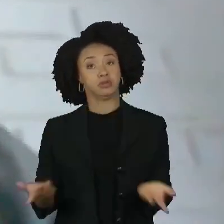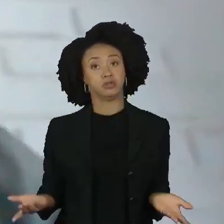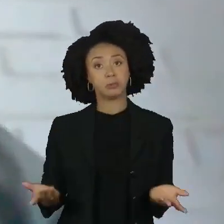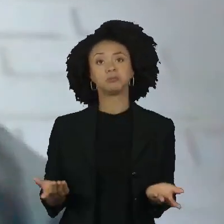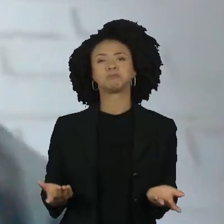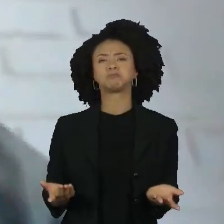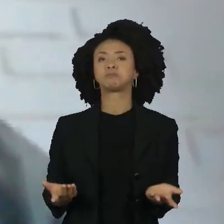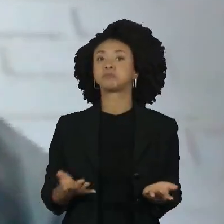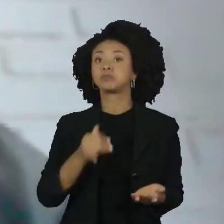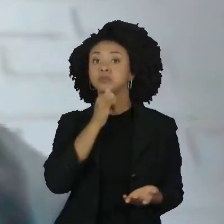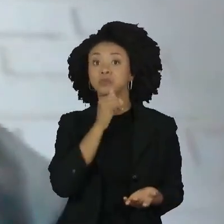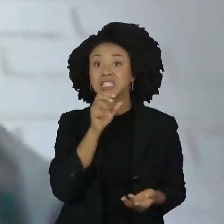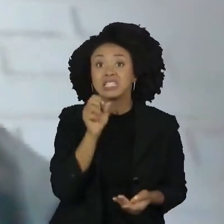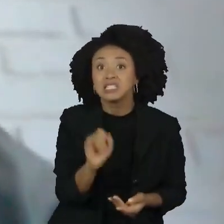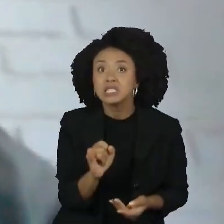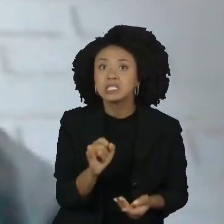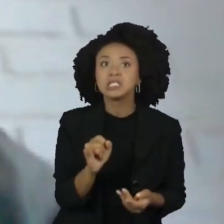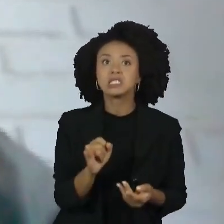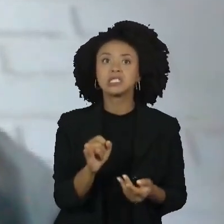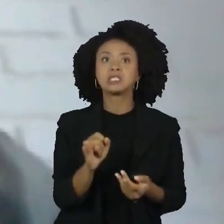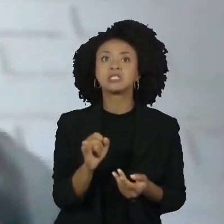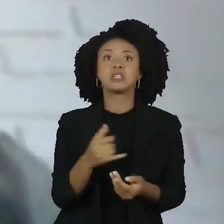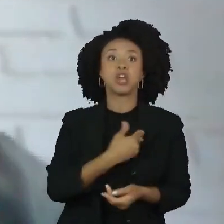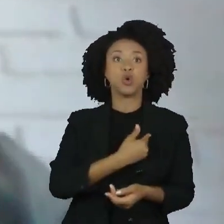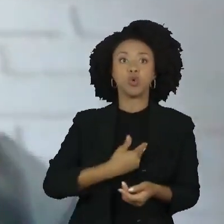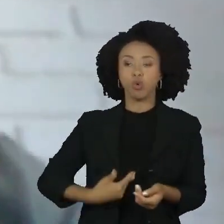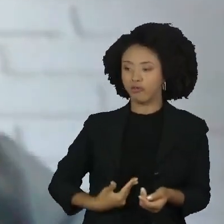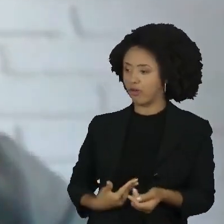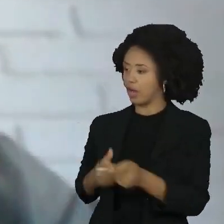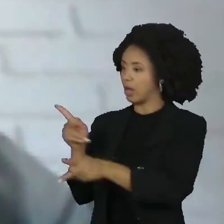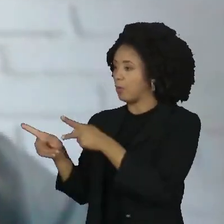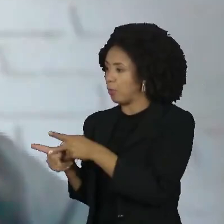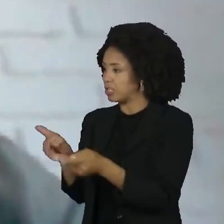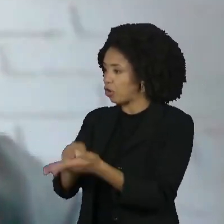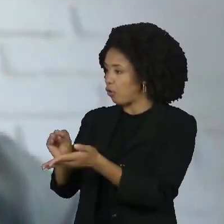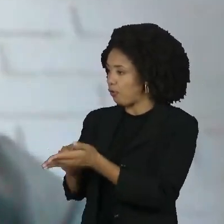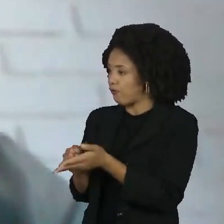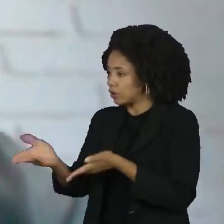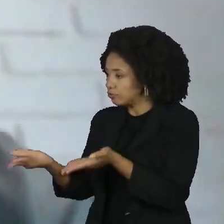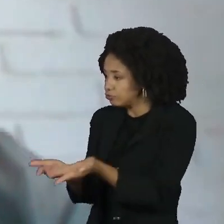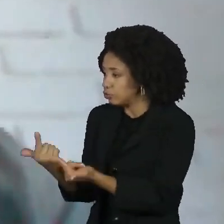Uma democracia que não responde aos anseios da população não é uma boa democracia.